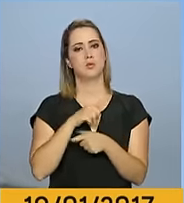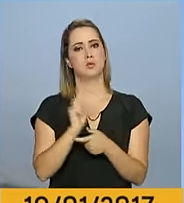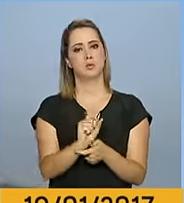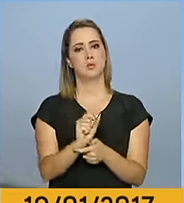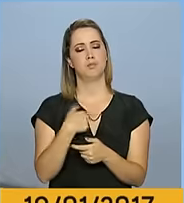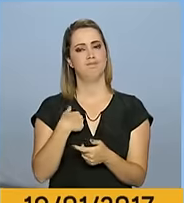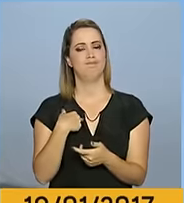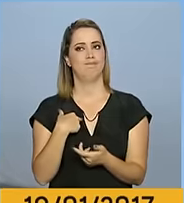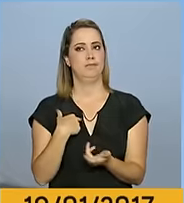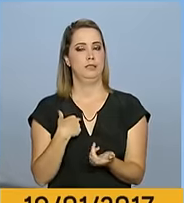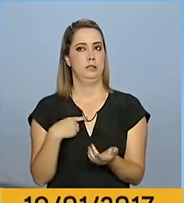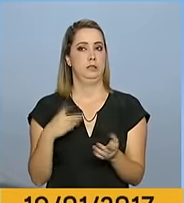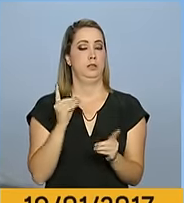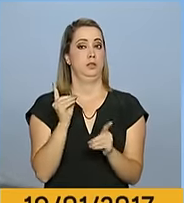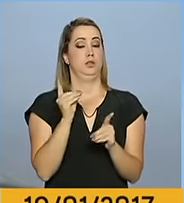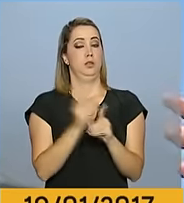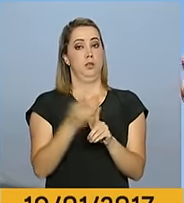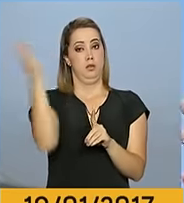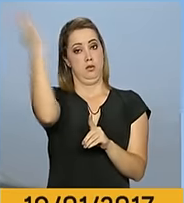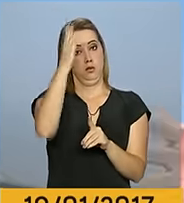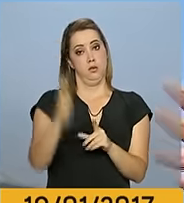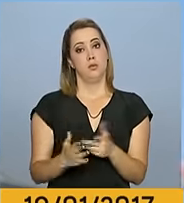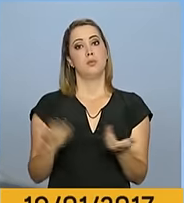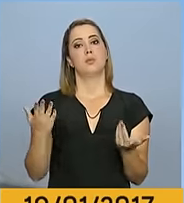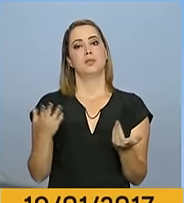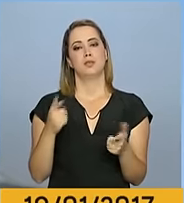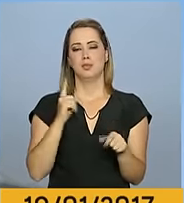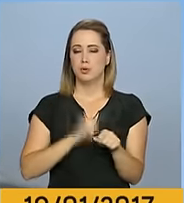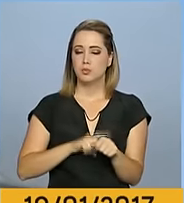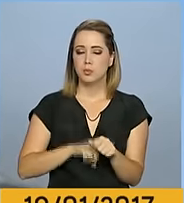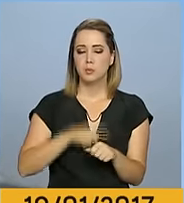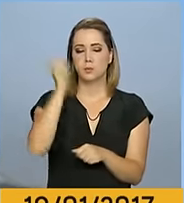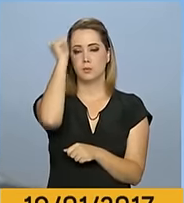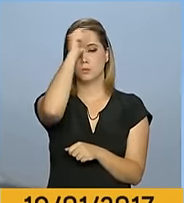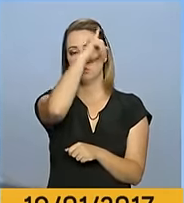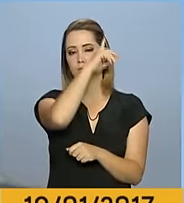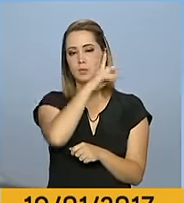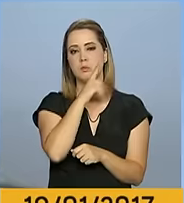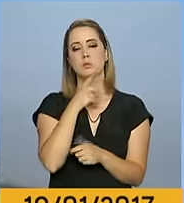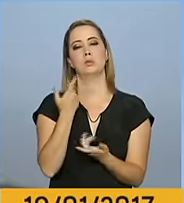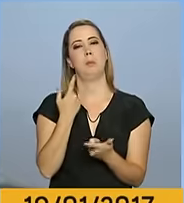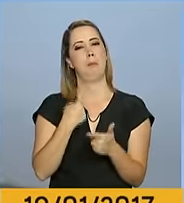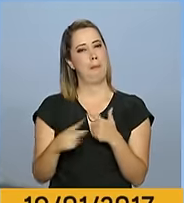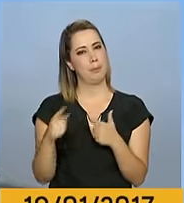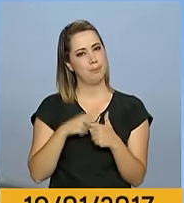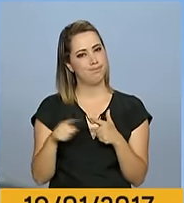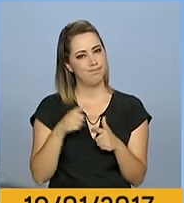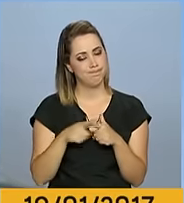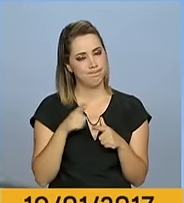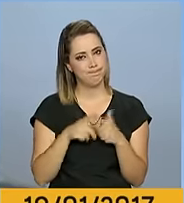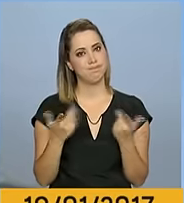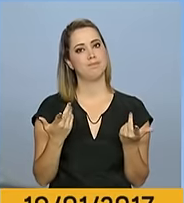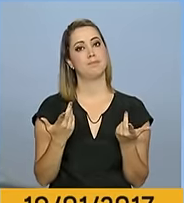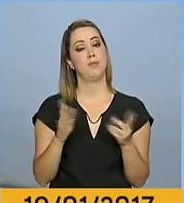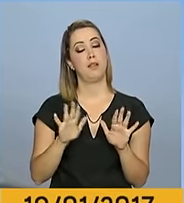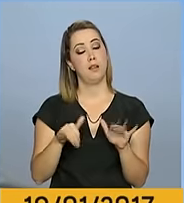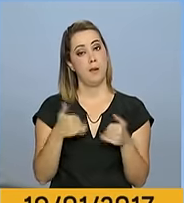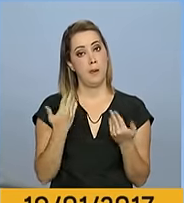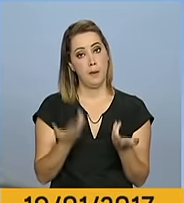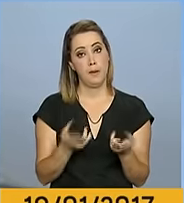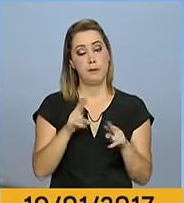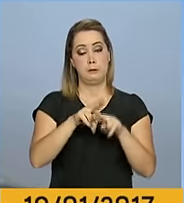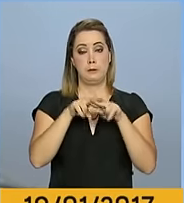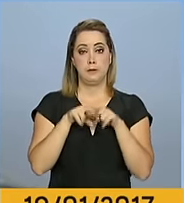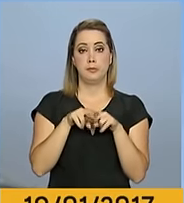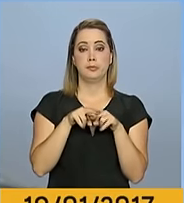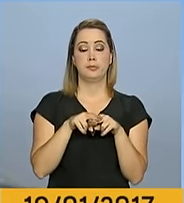Brasil numa posição extremamente delicada, com uma recessão extraordinária. E por isso, digo